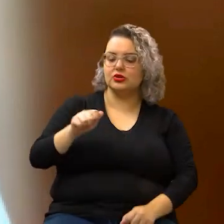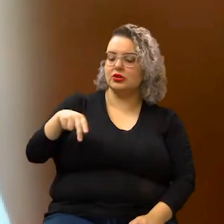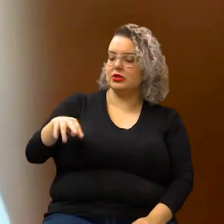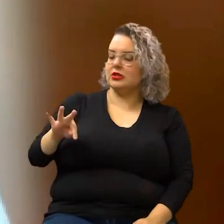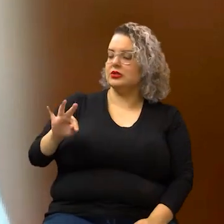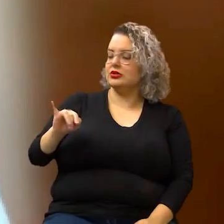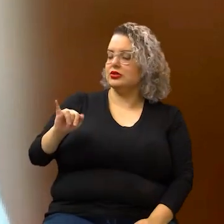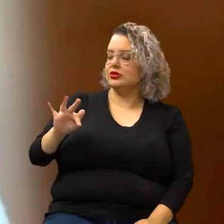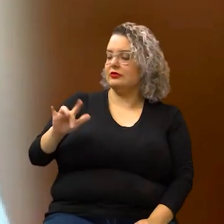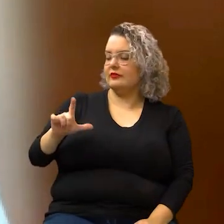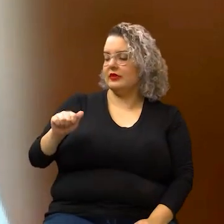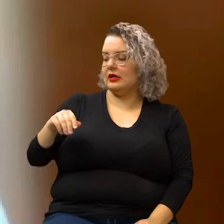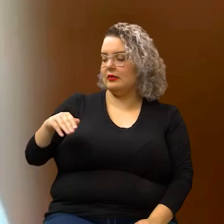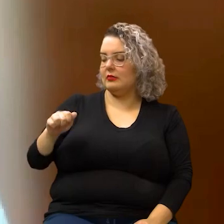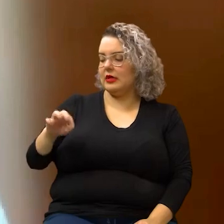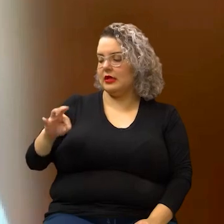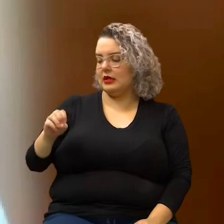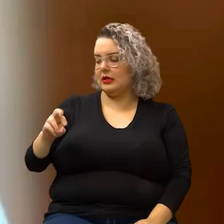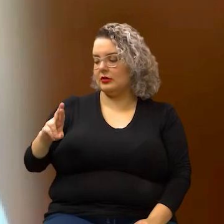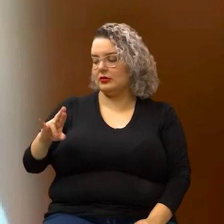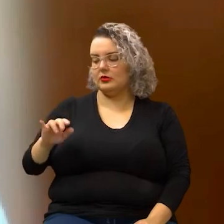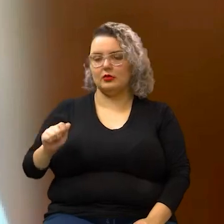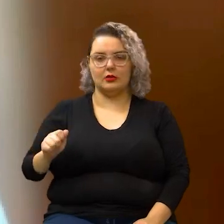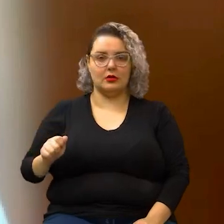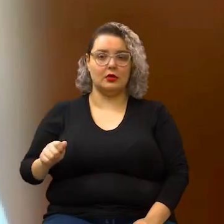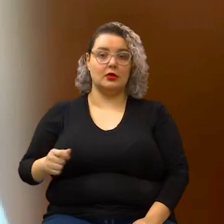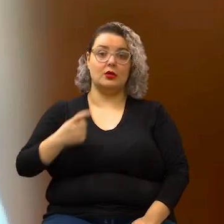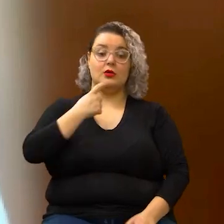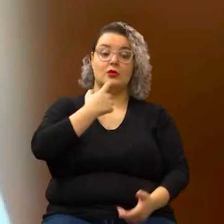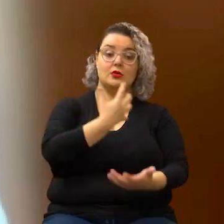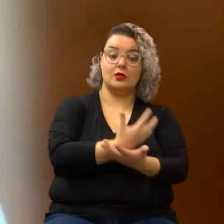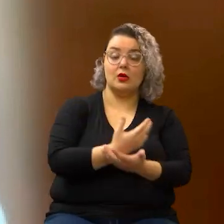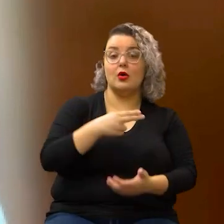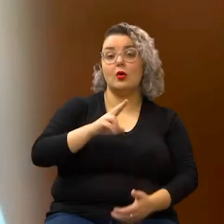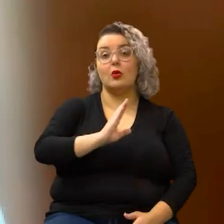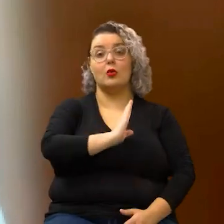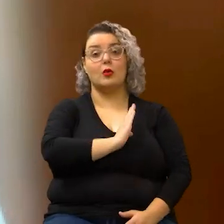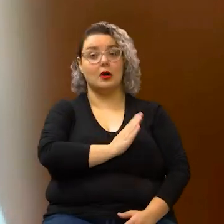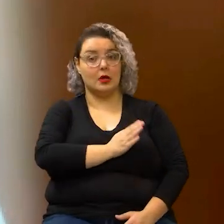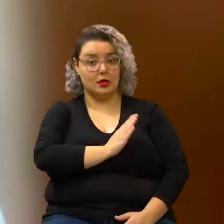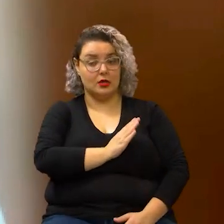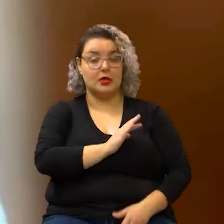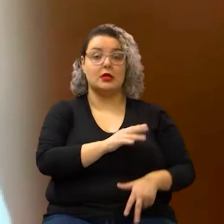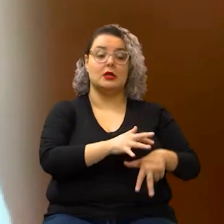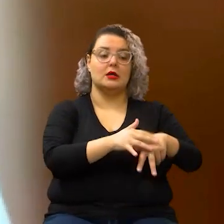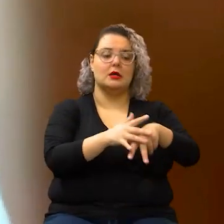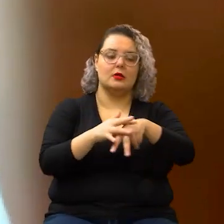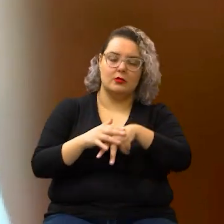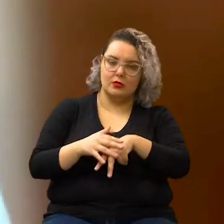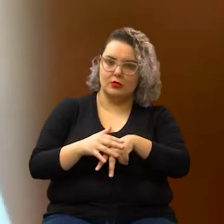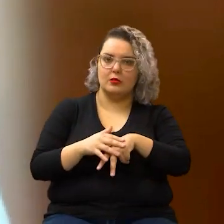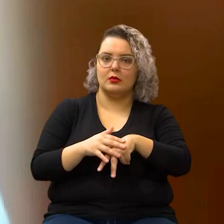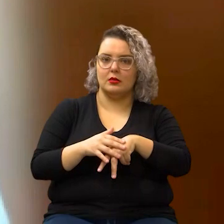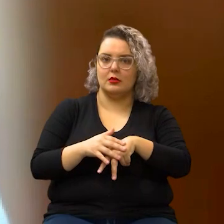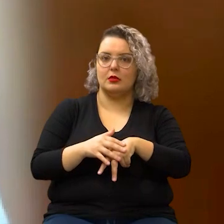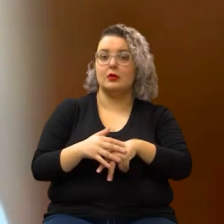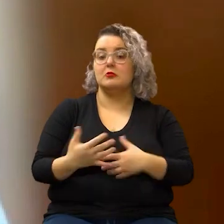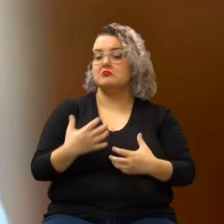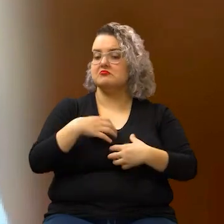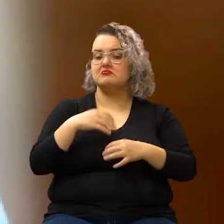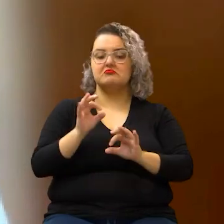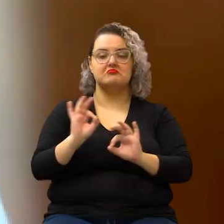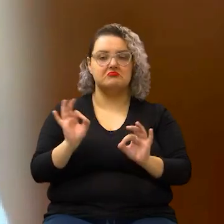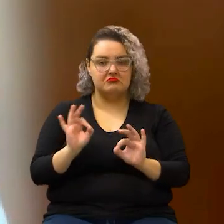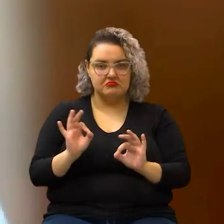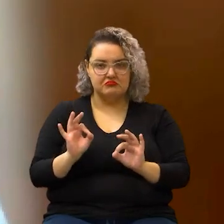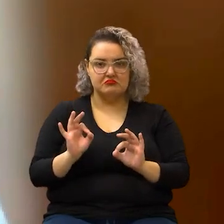indicação de uso de anti-inflamatório, seja por uma causa ortopédica ou cardiológica, esses pacientes, eles também,